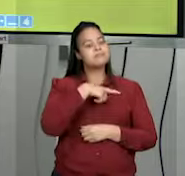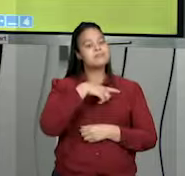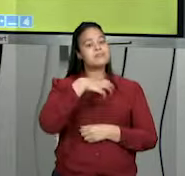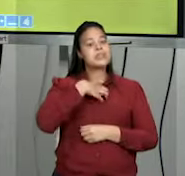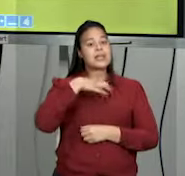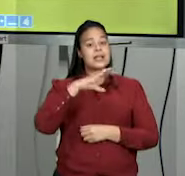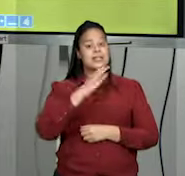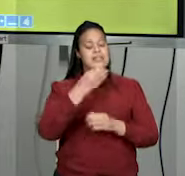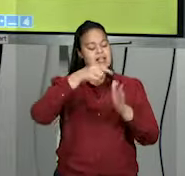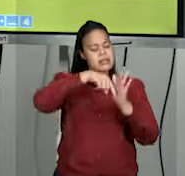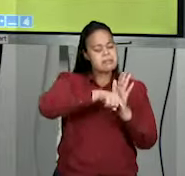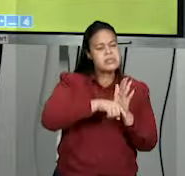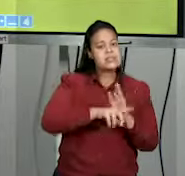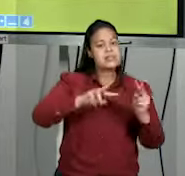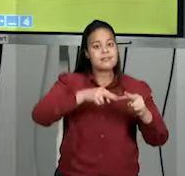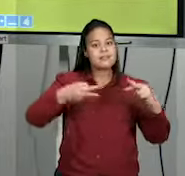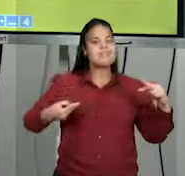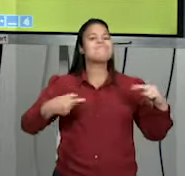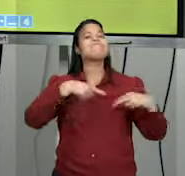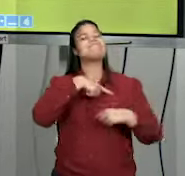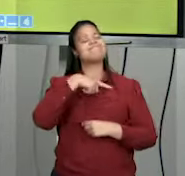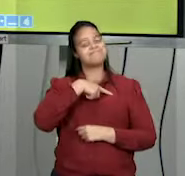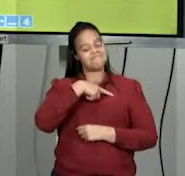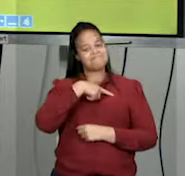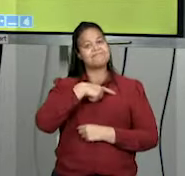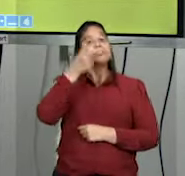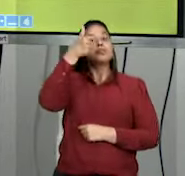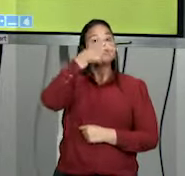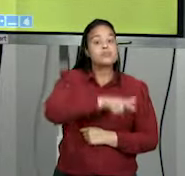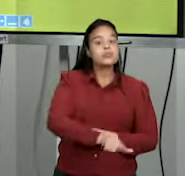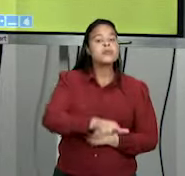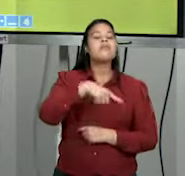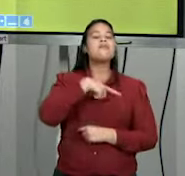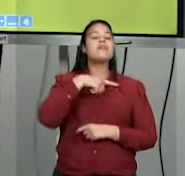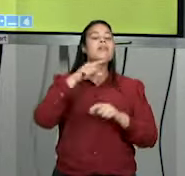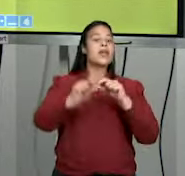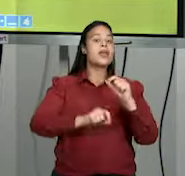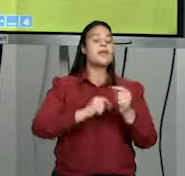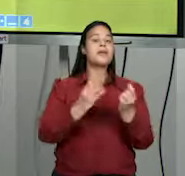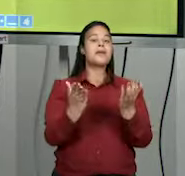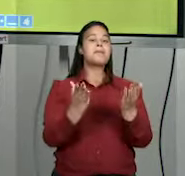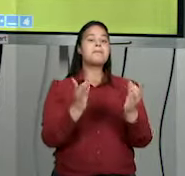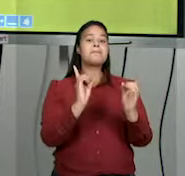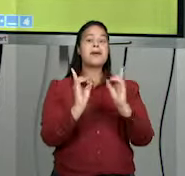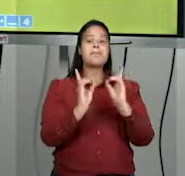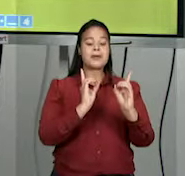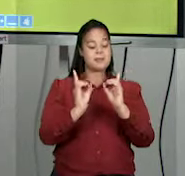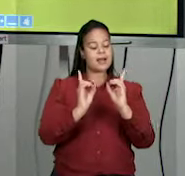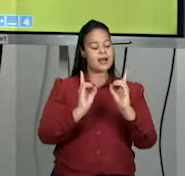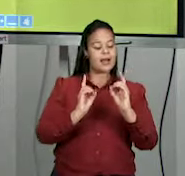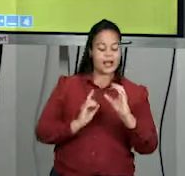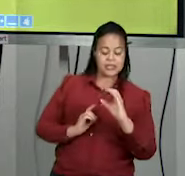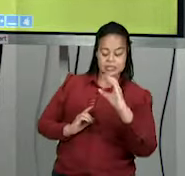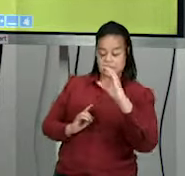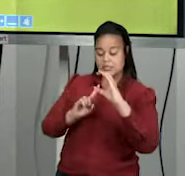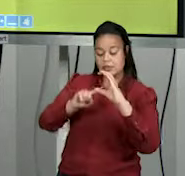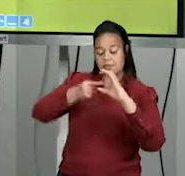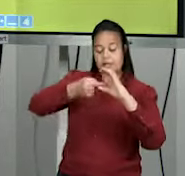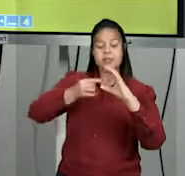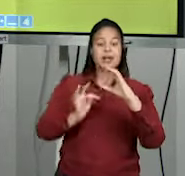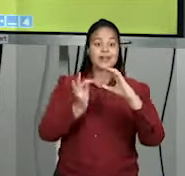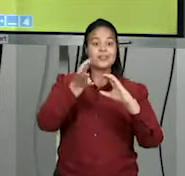operando até no DNA. Aqui, mais uma vez, nós temos um diálogo de ciência e tecnologia